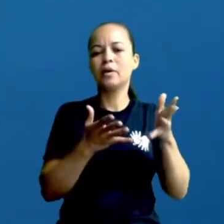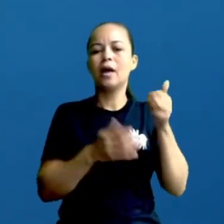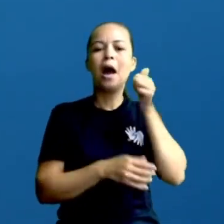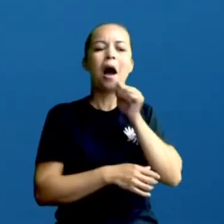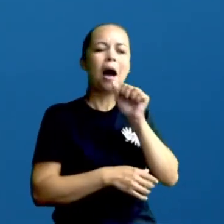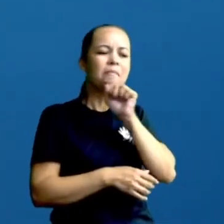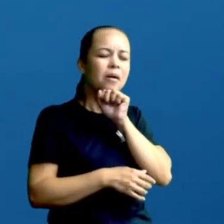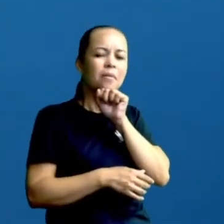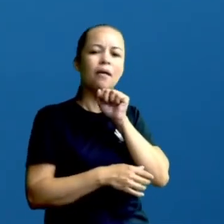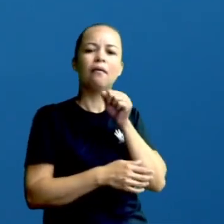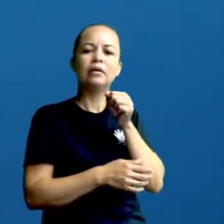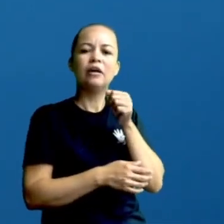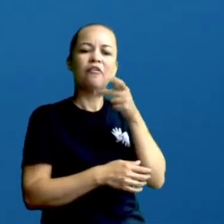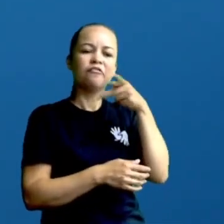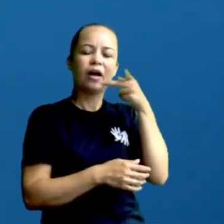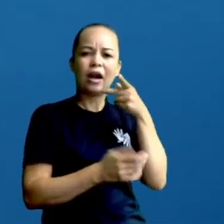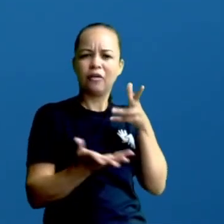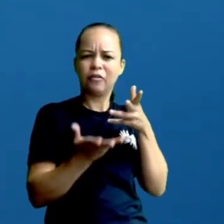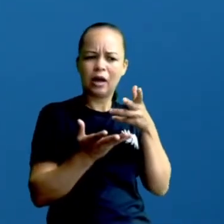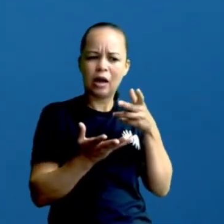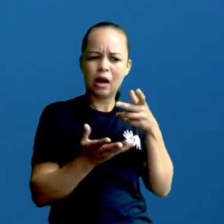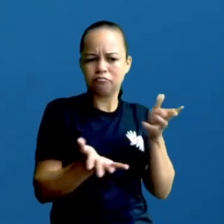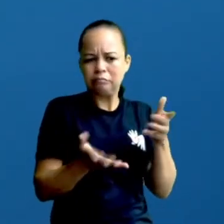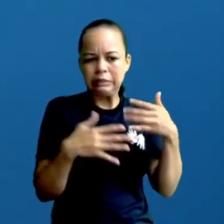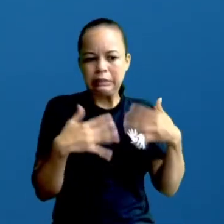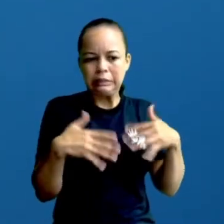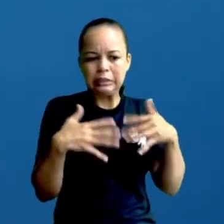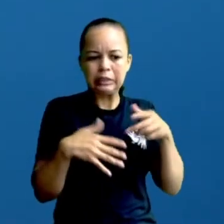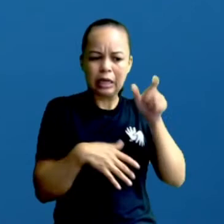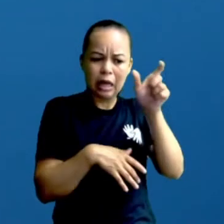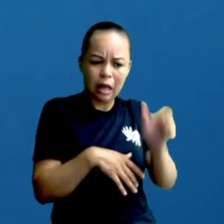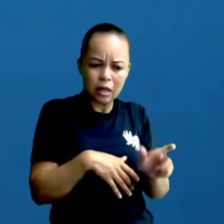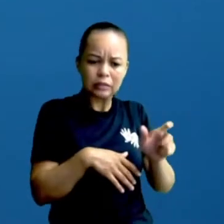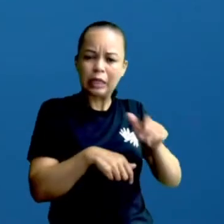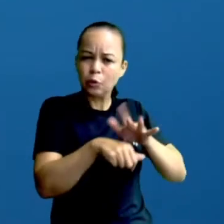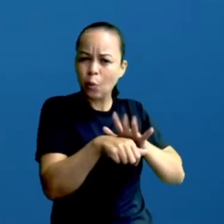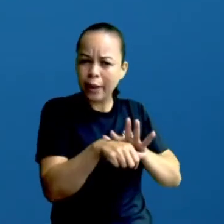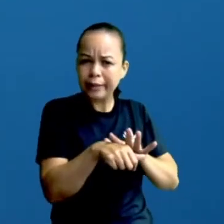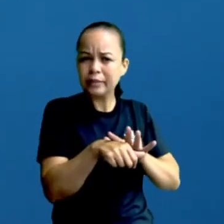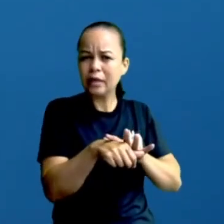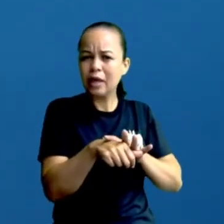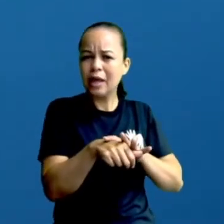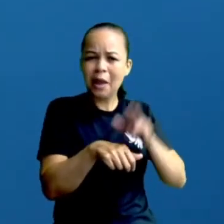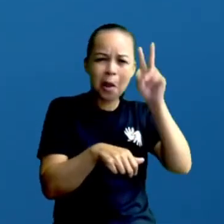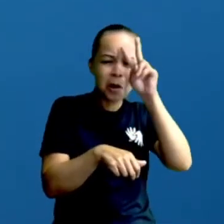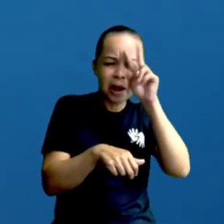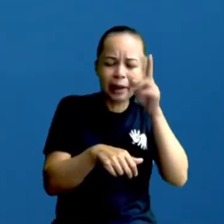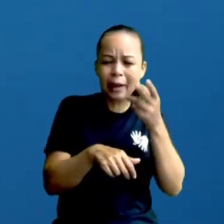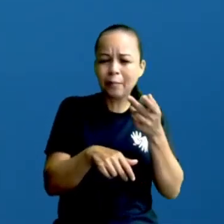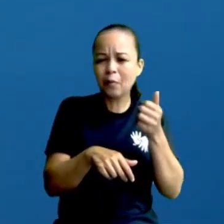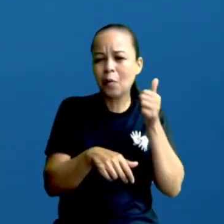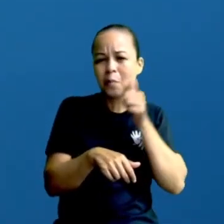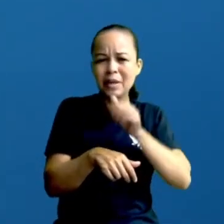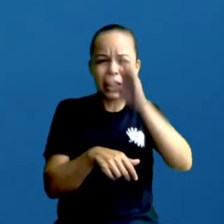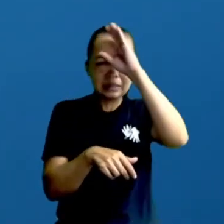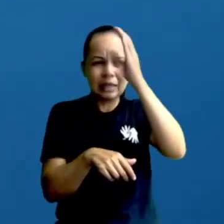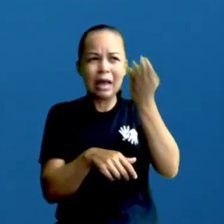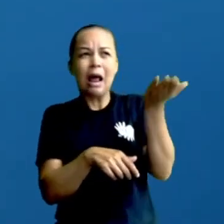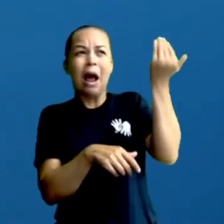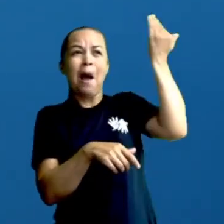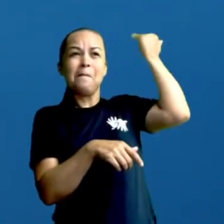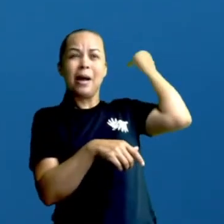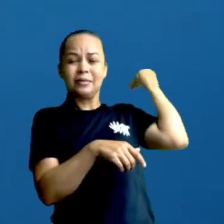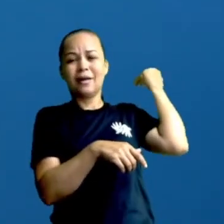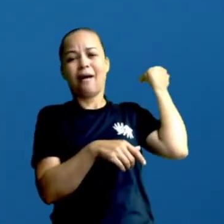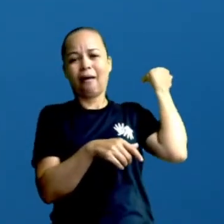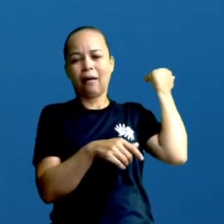assim, poxa, tal fulano tá com essa doença, minha gente. Eu lembro que, sei lá, minha tia teve isso lá no passado. São doenças que